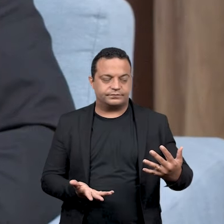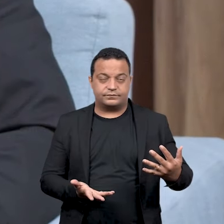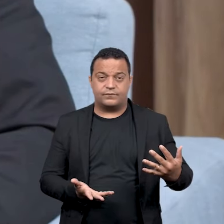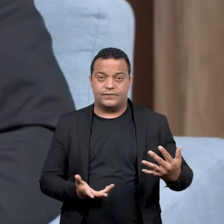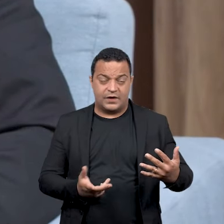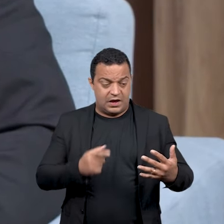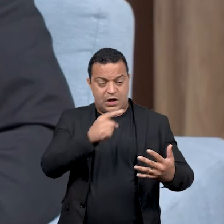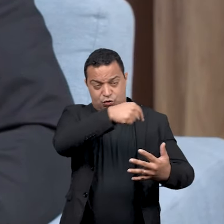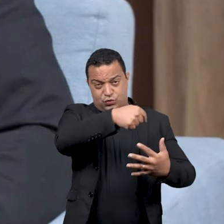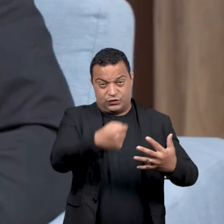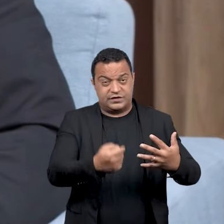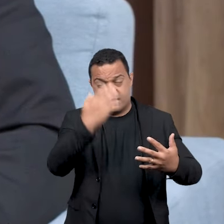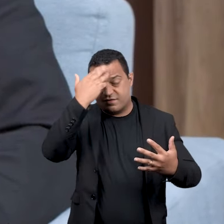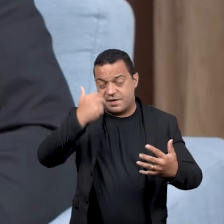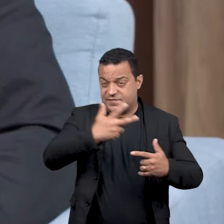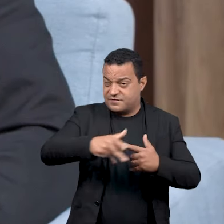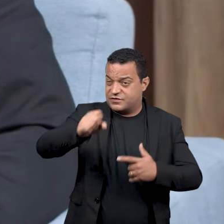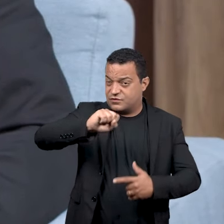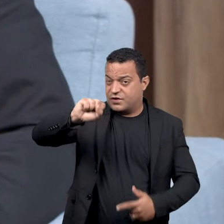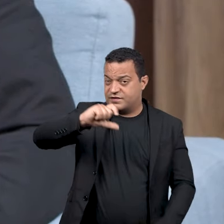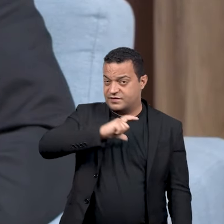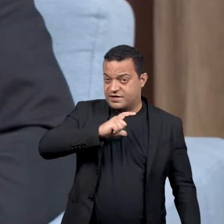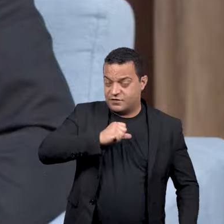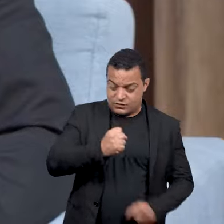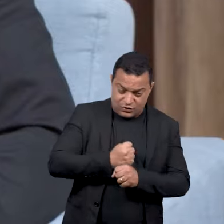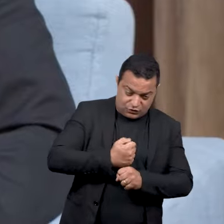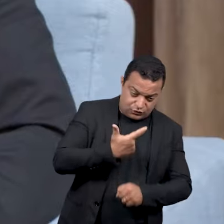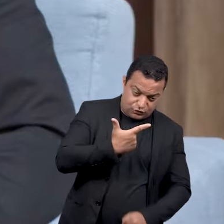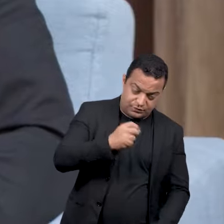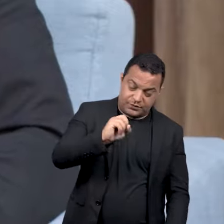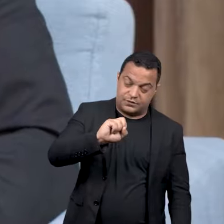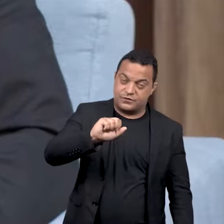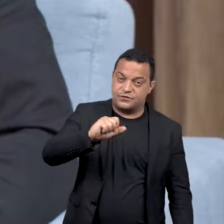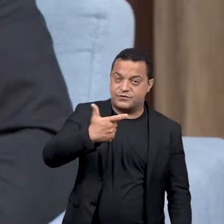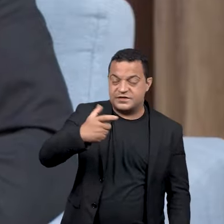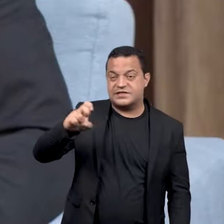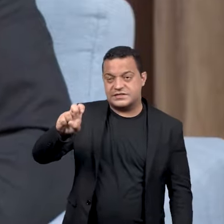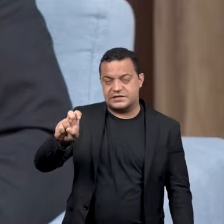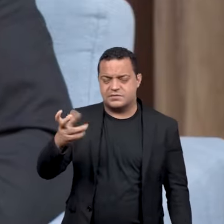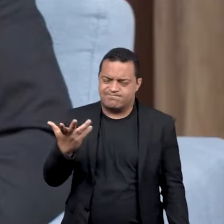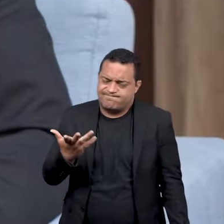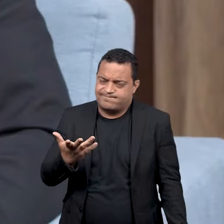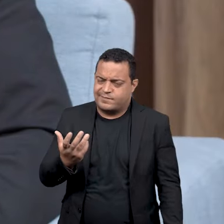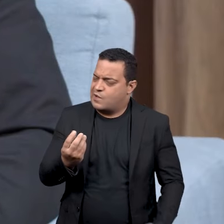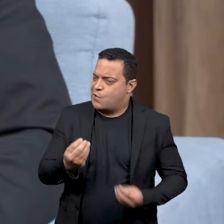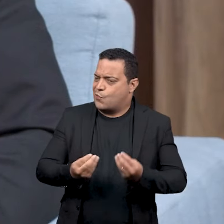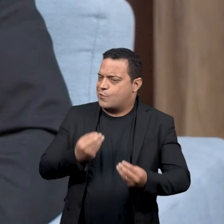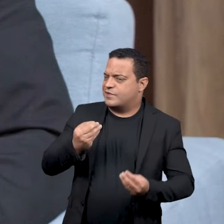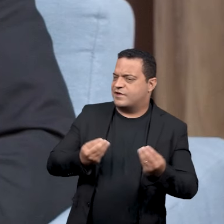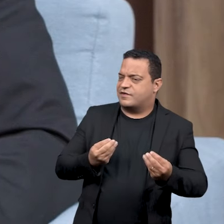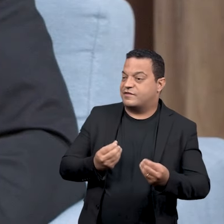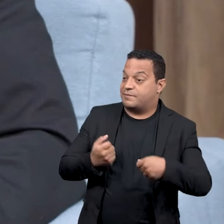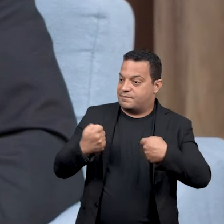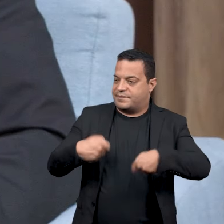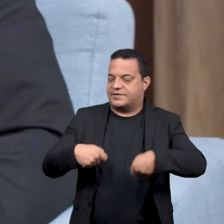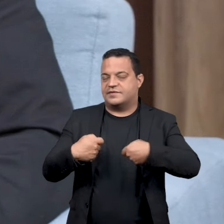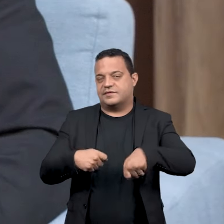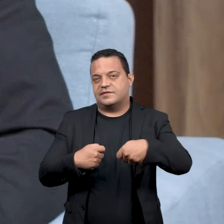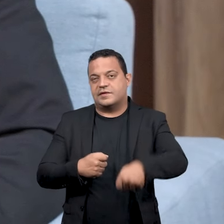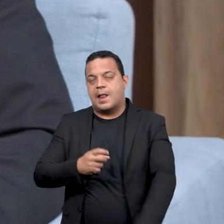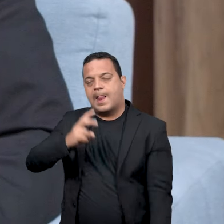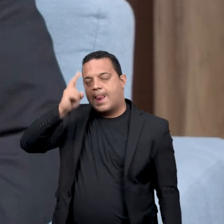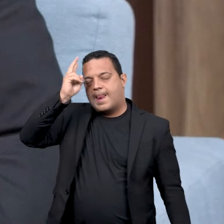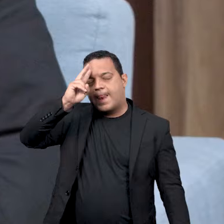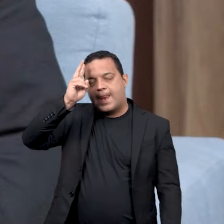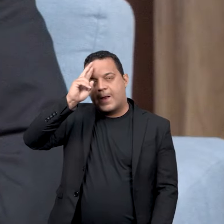muitas vitórias no ano de 2025. Agora, não tem como, pastor Winston, falar de 2025 sem